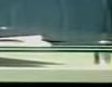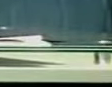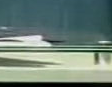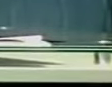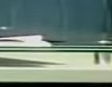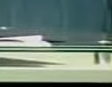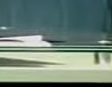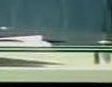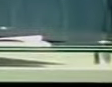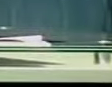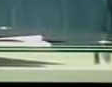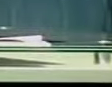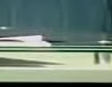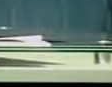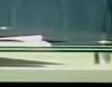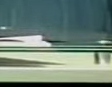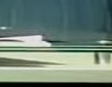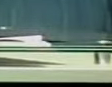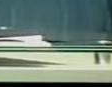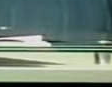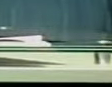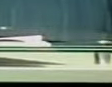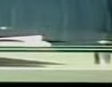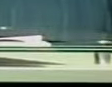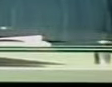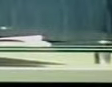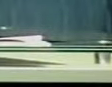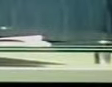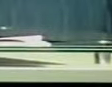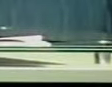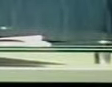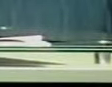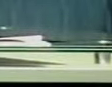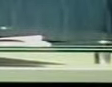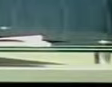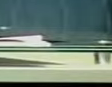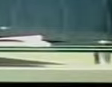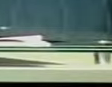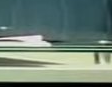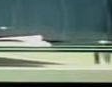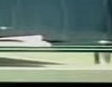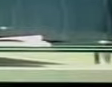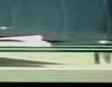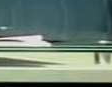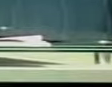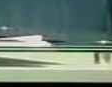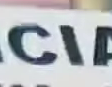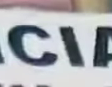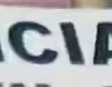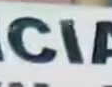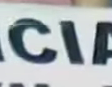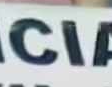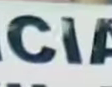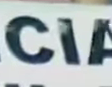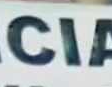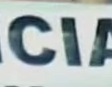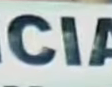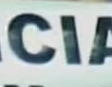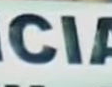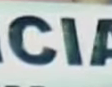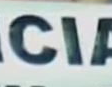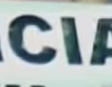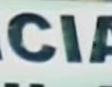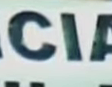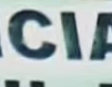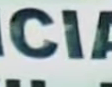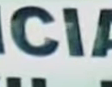nenhuma. Inclusive na unidade de pronto atendimento de Manacapuru, deputado Orlando Cidade, onde seria uma unidade de pronto atendimento, já está